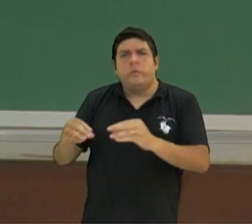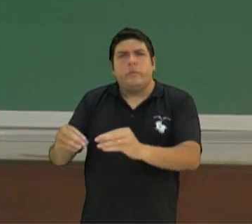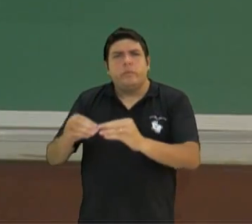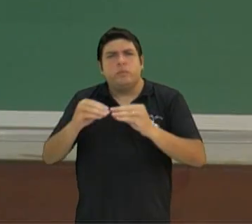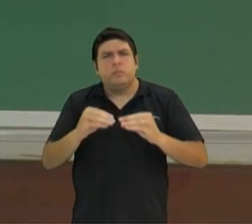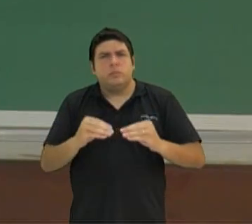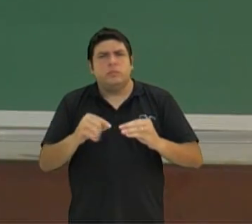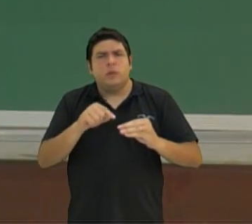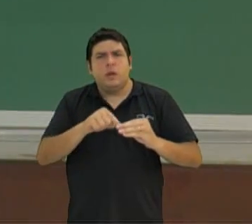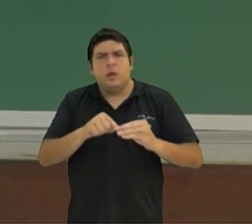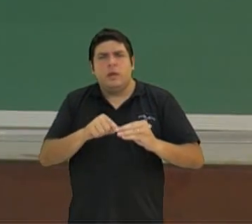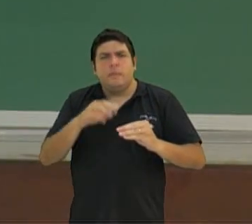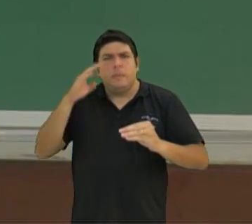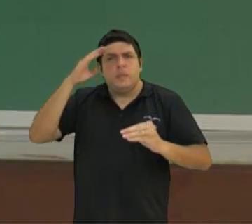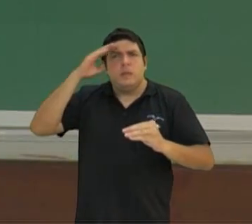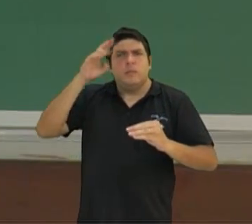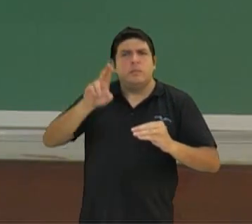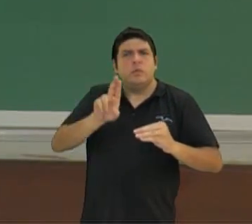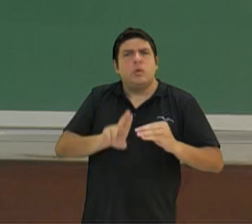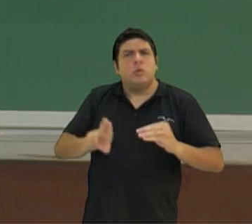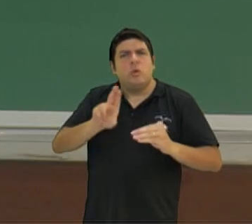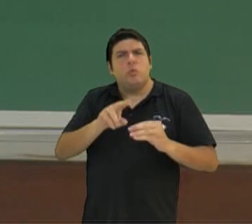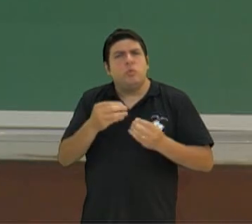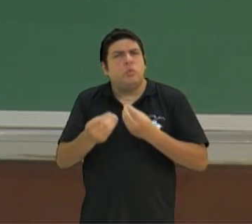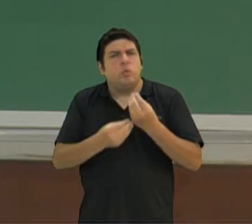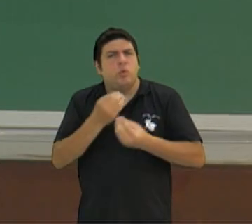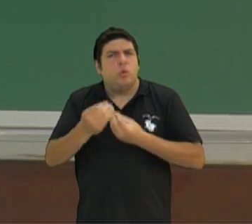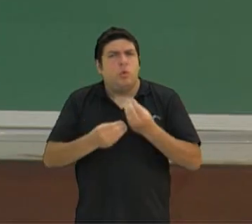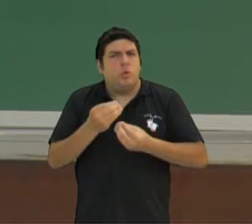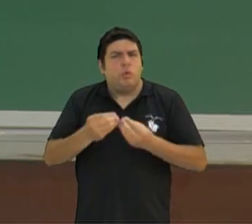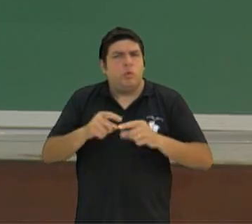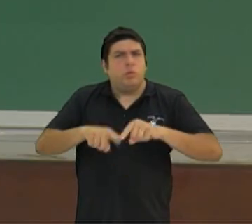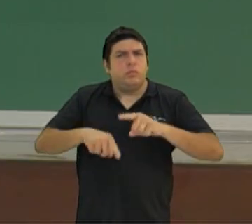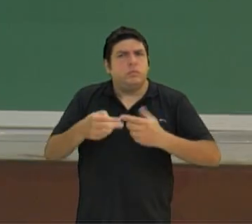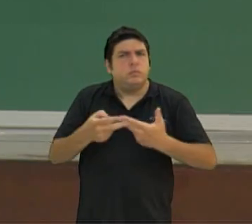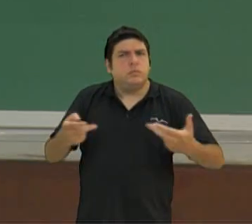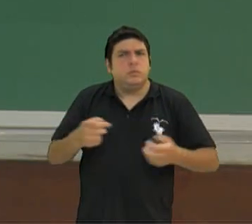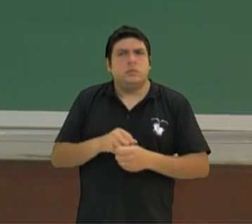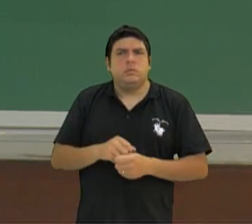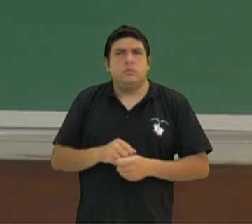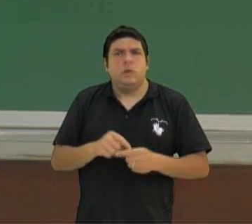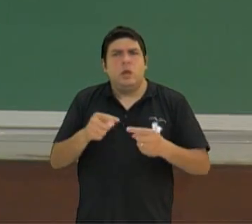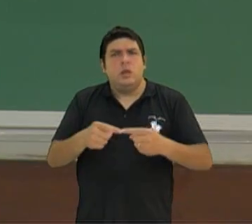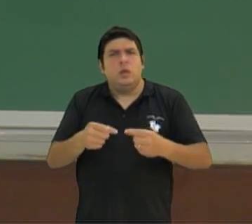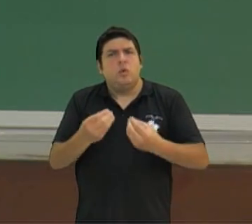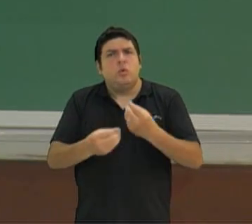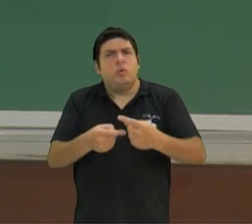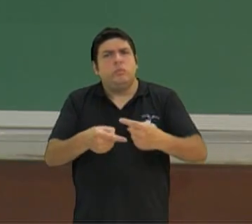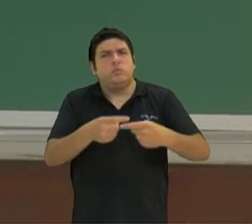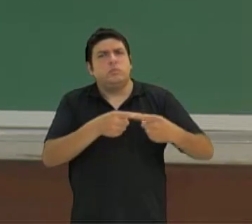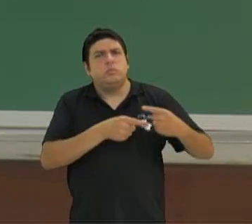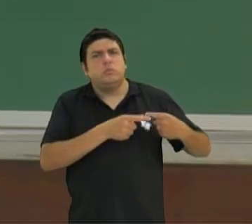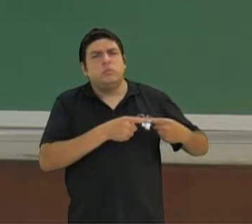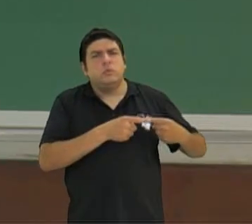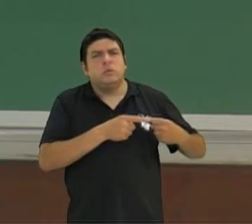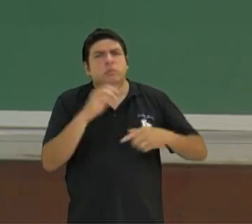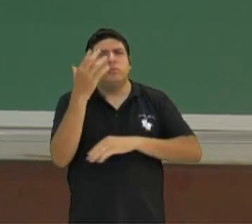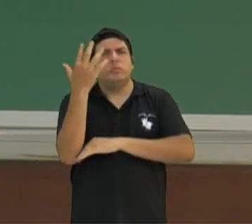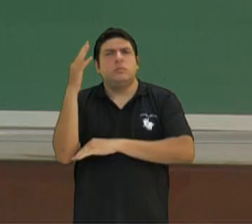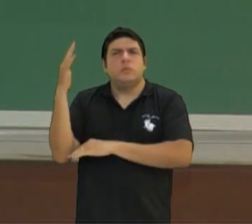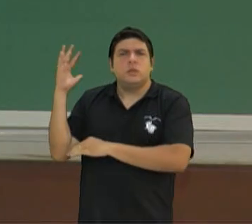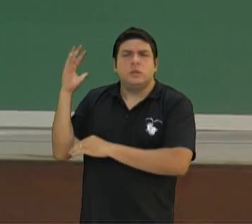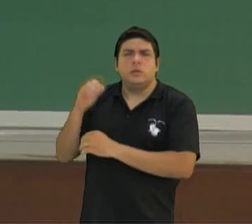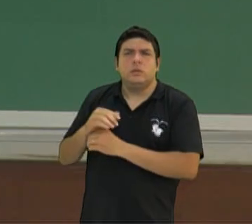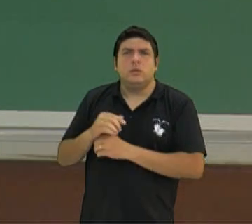principal matéria-prima utilizada na fabricação desse objeto, qual a origem dessa matéria-prima, representa que tipo